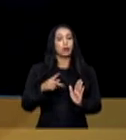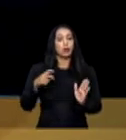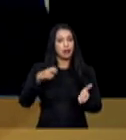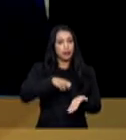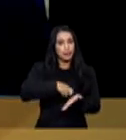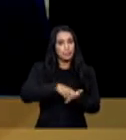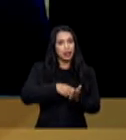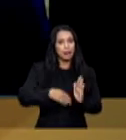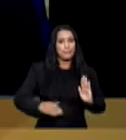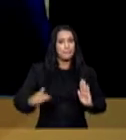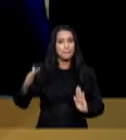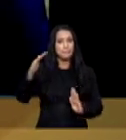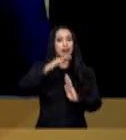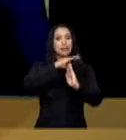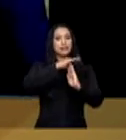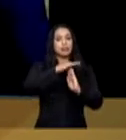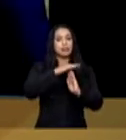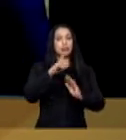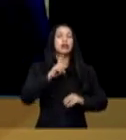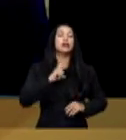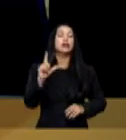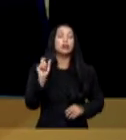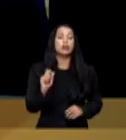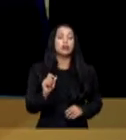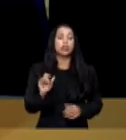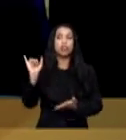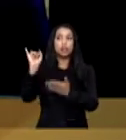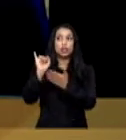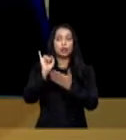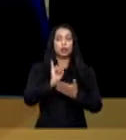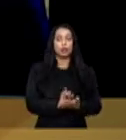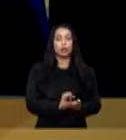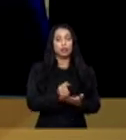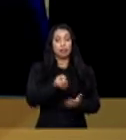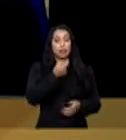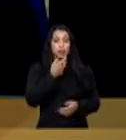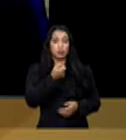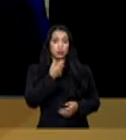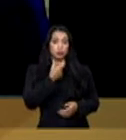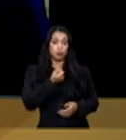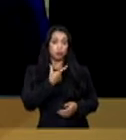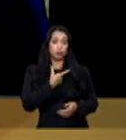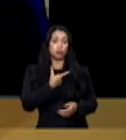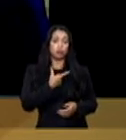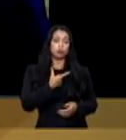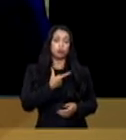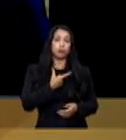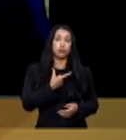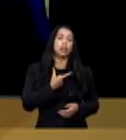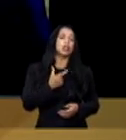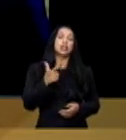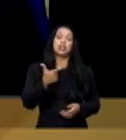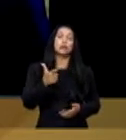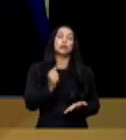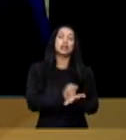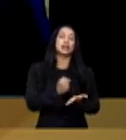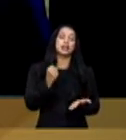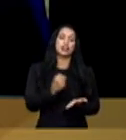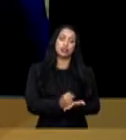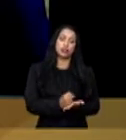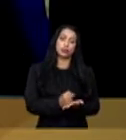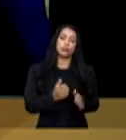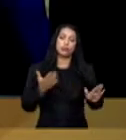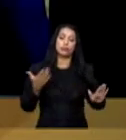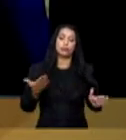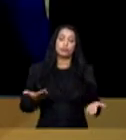pena prevista no Código Penal para pessoas que importam medicamentos sem registro sanitário. Ou medicinais sem registro.